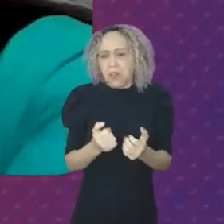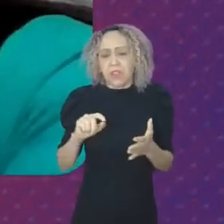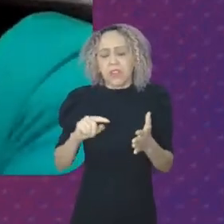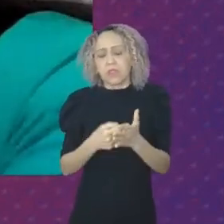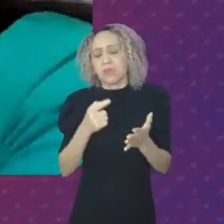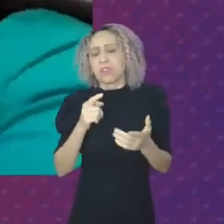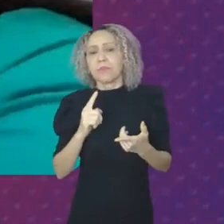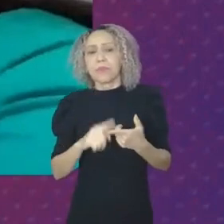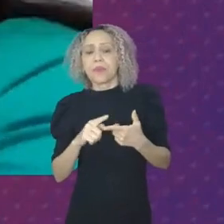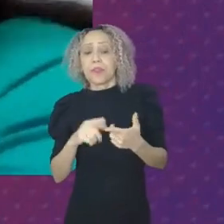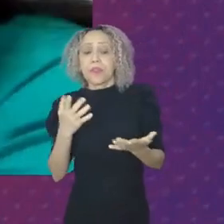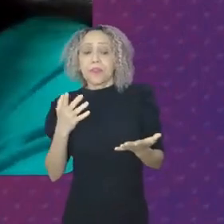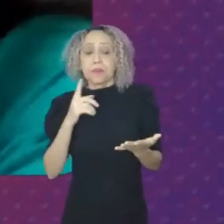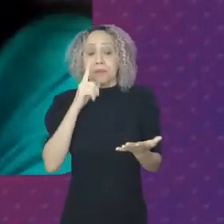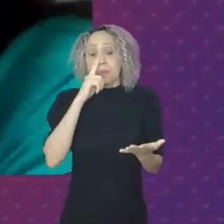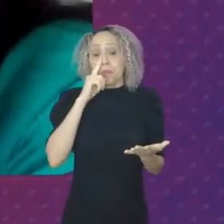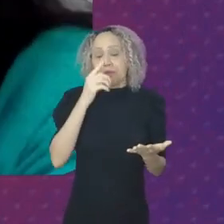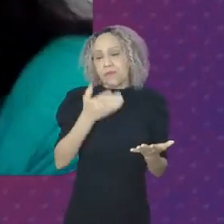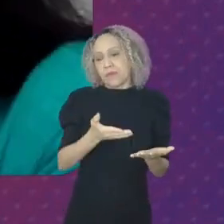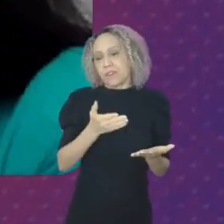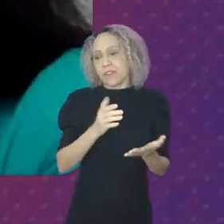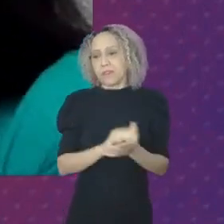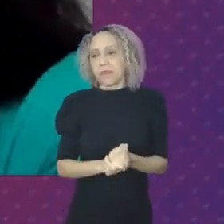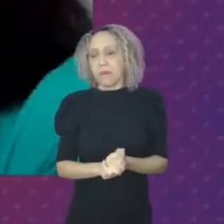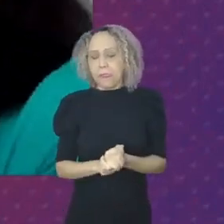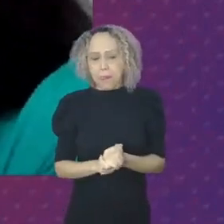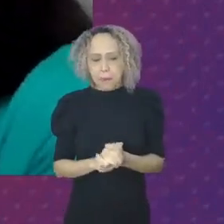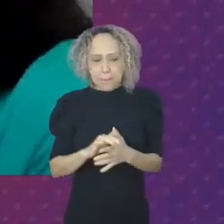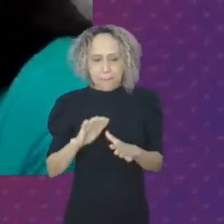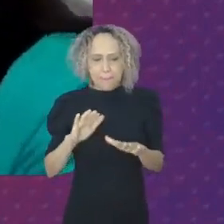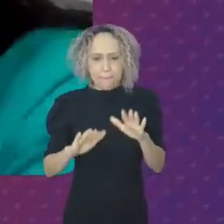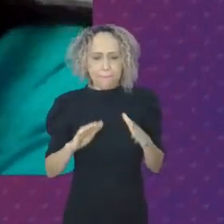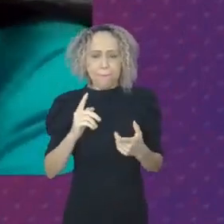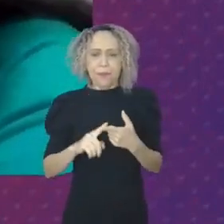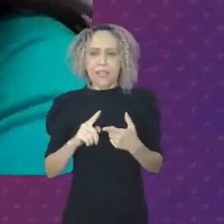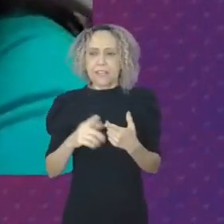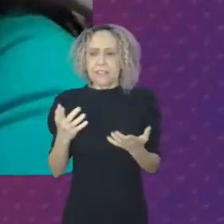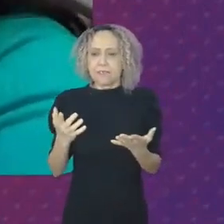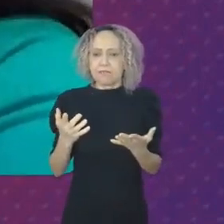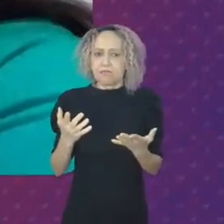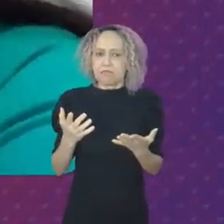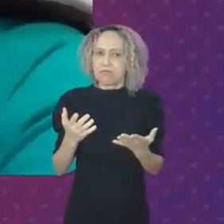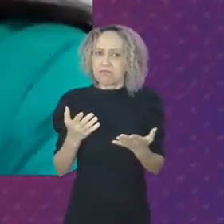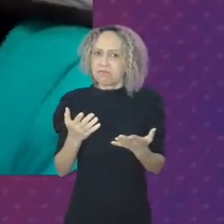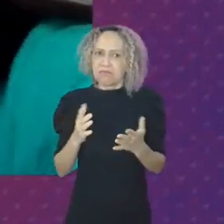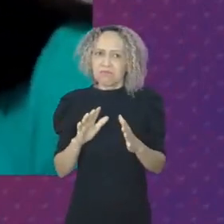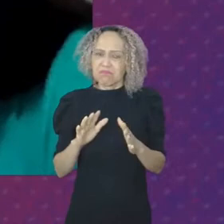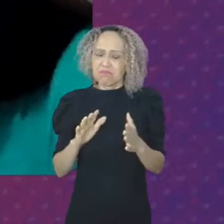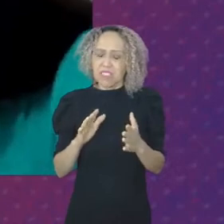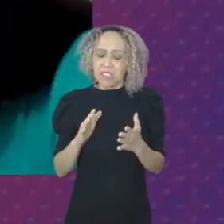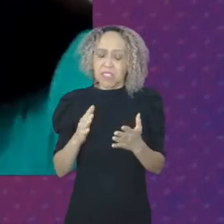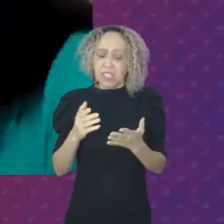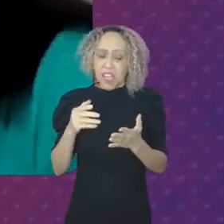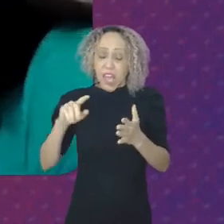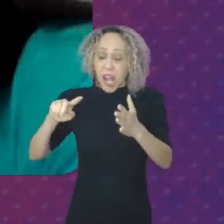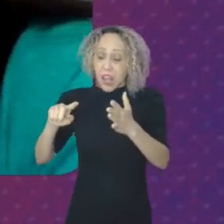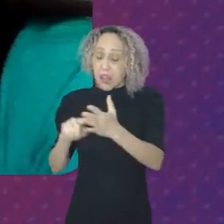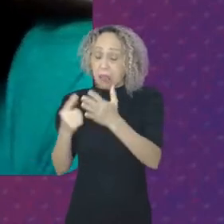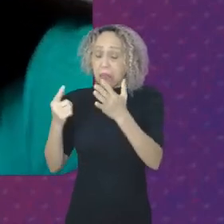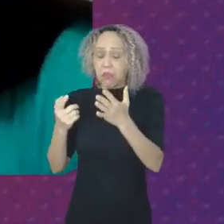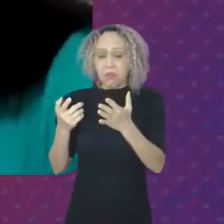não dá o retorno daquela denúncia realizada, porque aquela denúncia não é levada para frente, digamos assim. Ela não